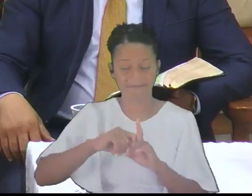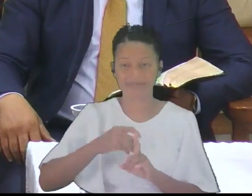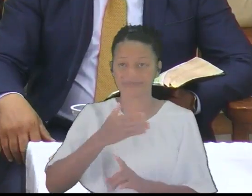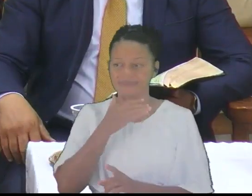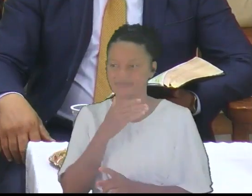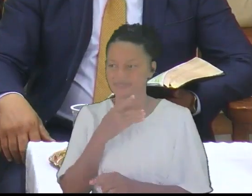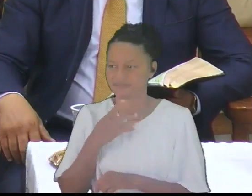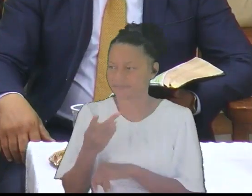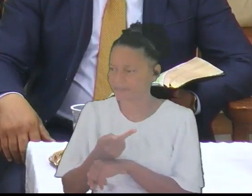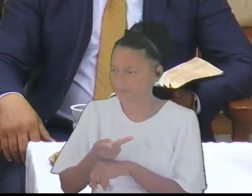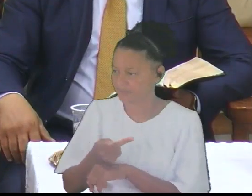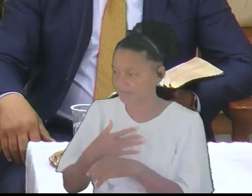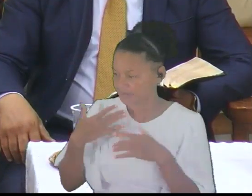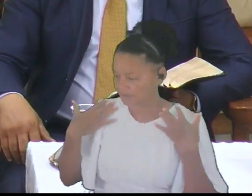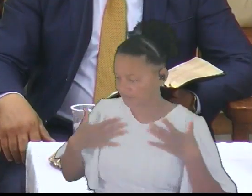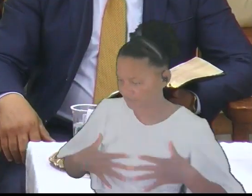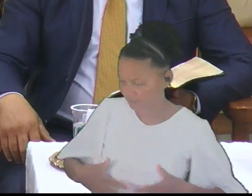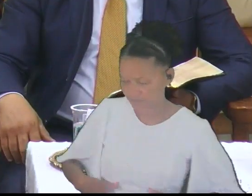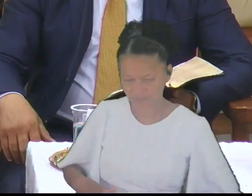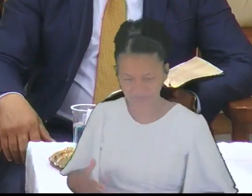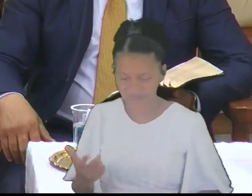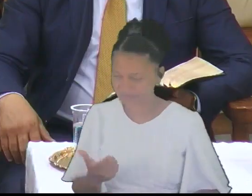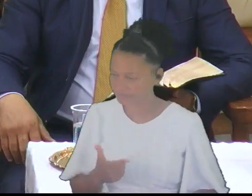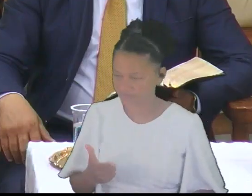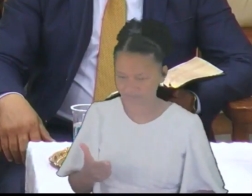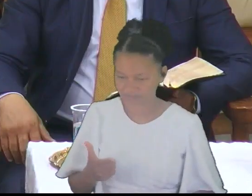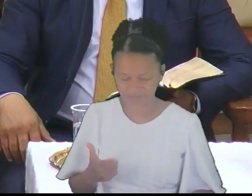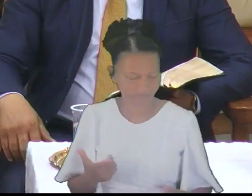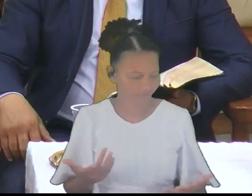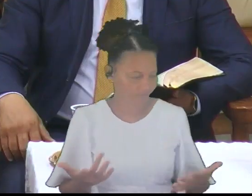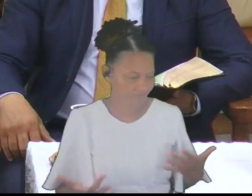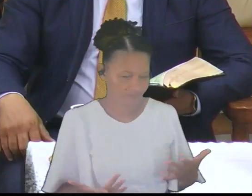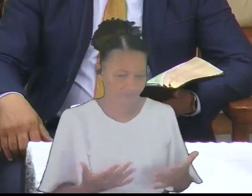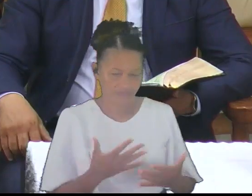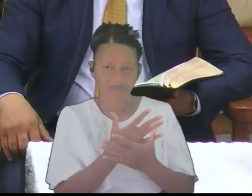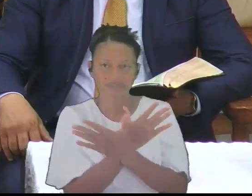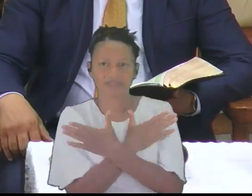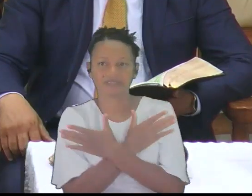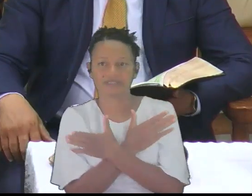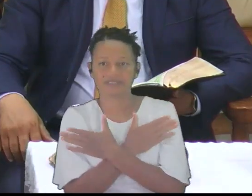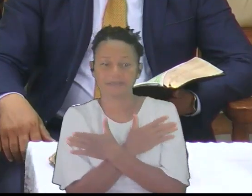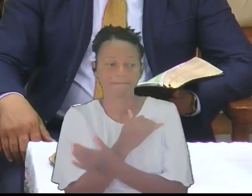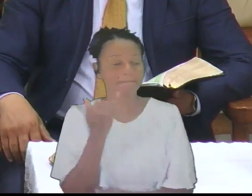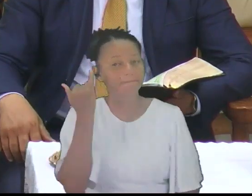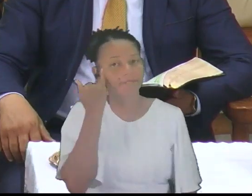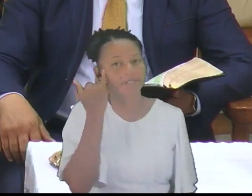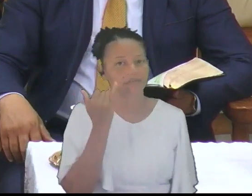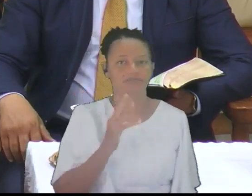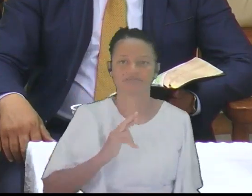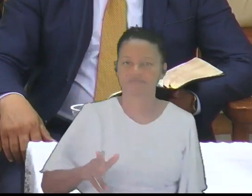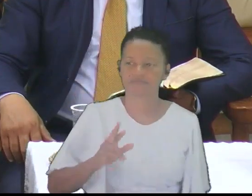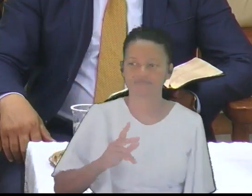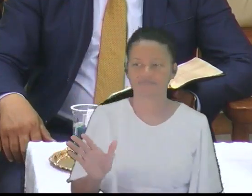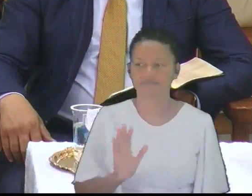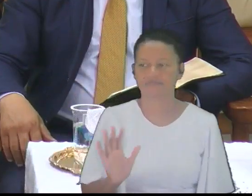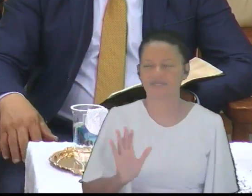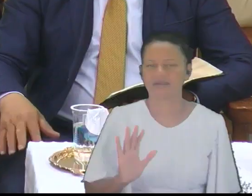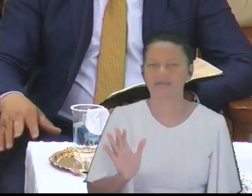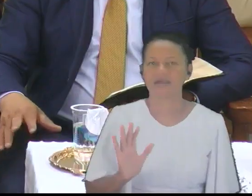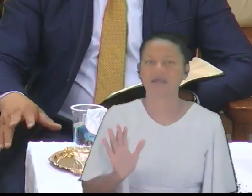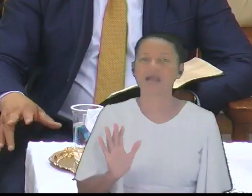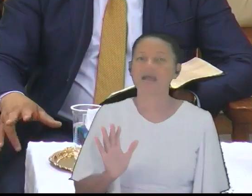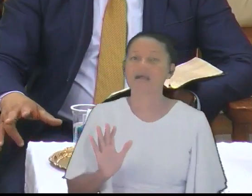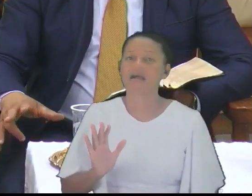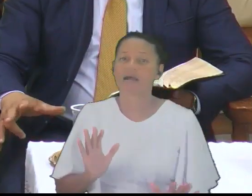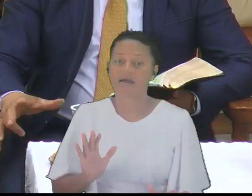não tem um vestido, você procura alguém que está desempregado, não é preguiçoso, não é porque está desempregado porque é preguiçoso,